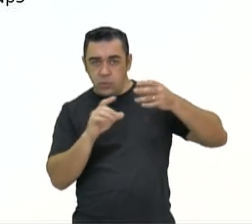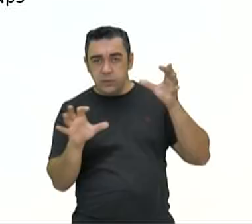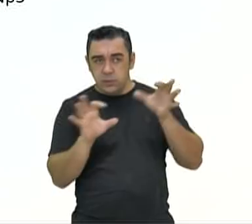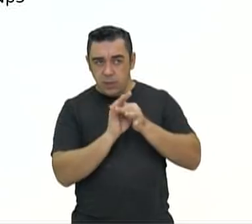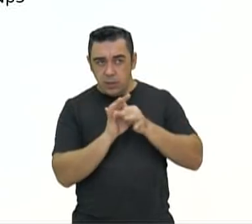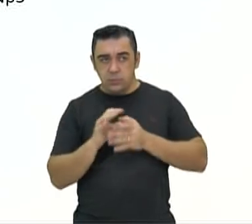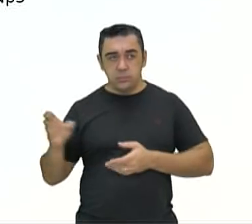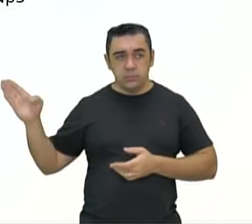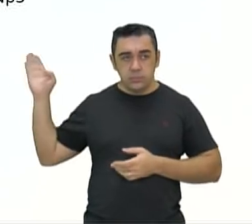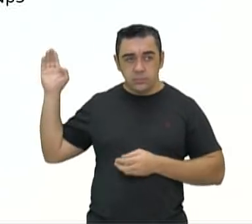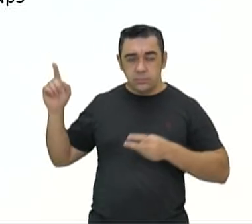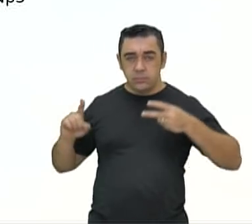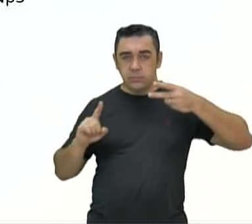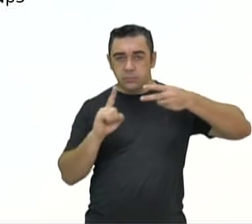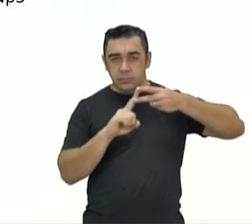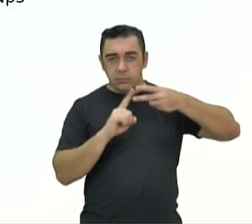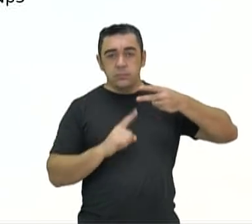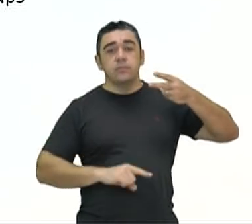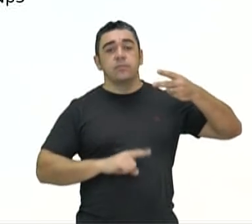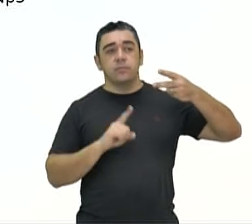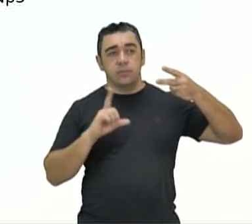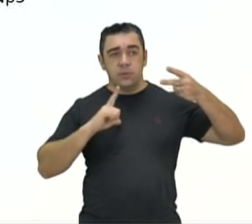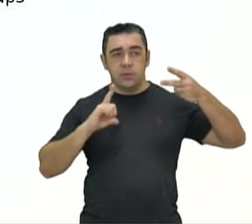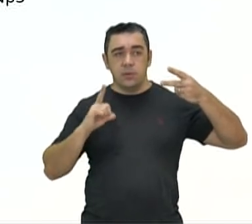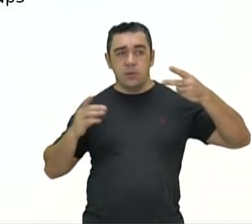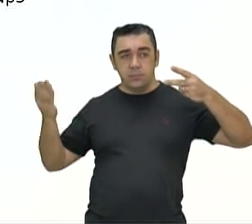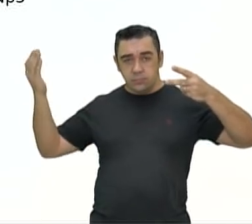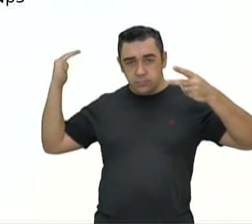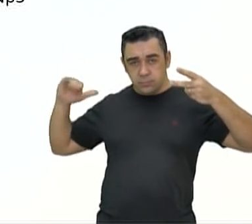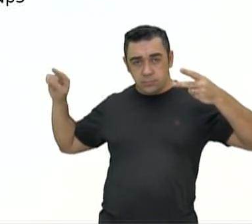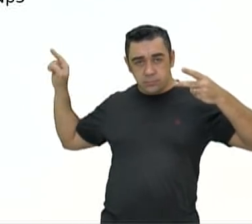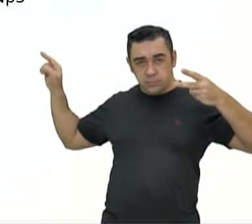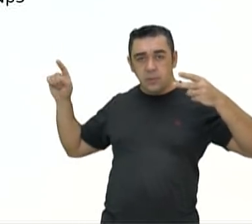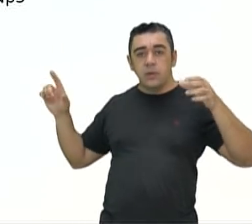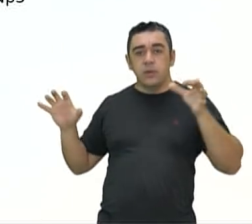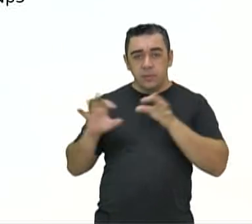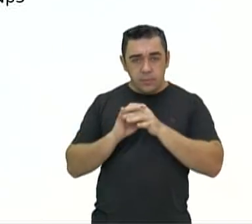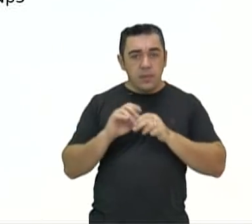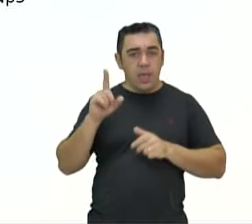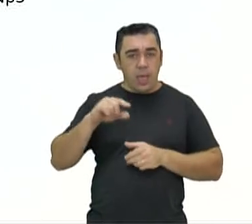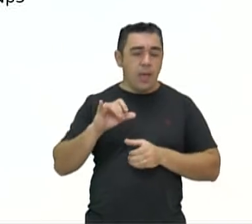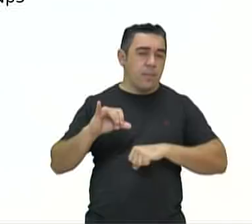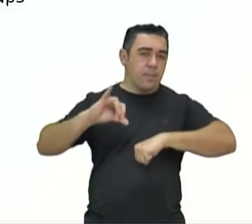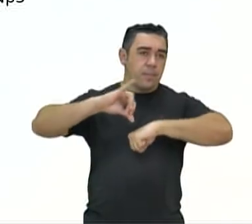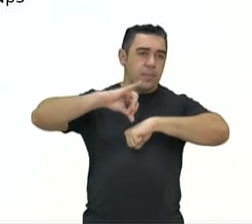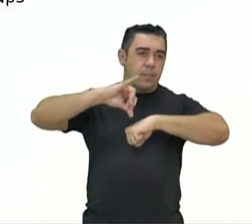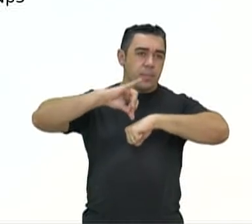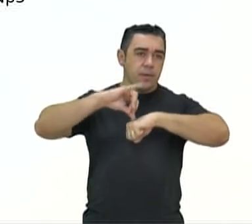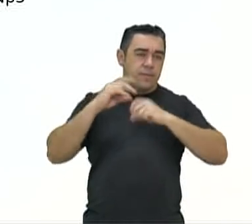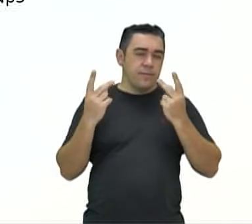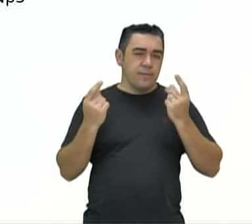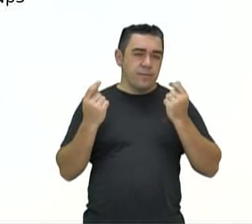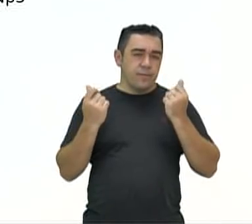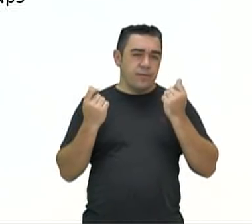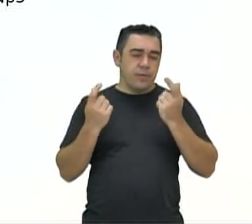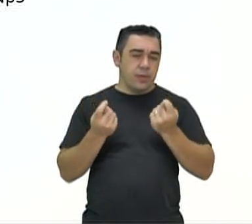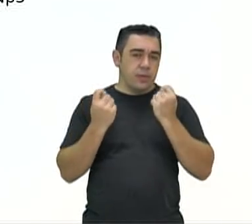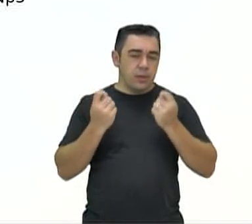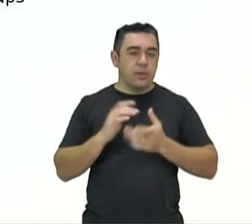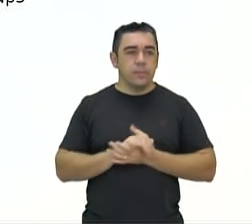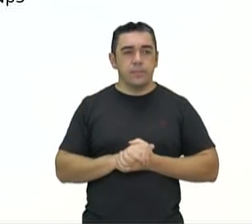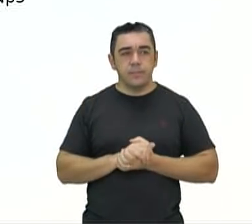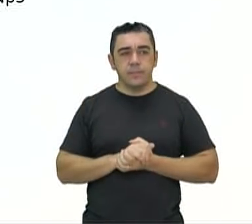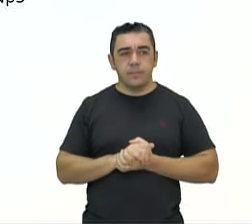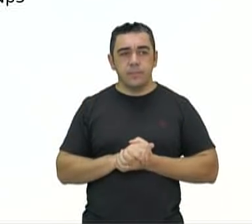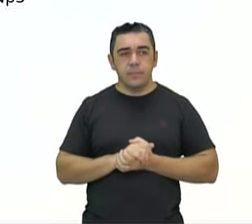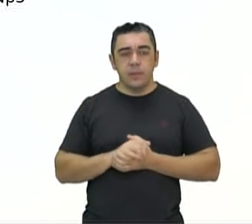Washington. Você tem Chippewa, que pega Chicago e Pittsburgh, é um polo financeiro, aí está nessa região dos Grandes Lagos. Você